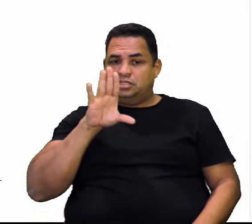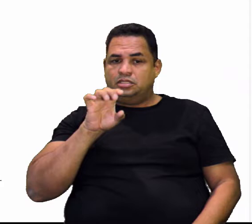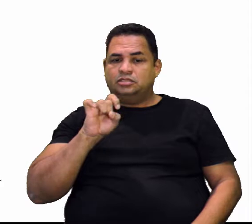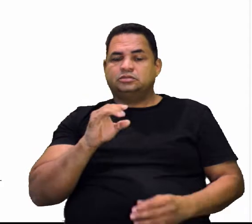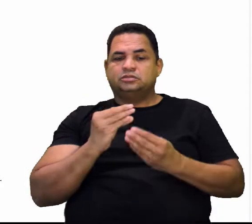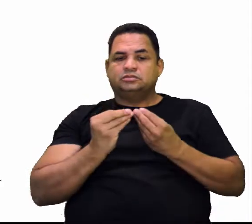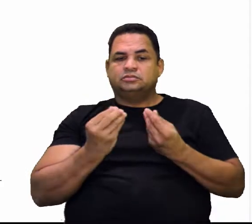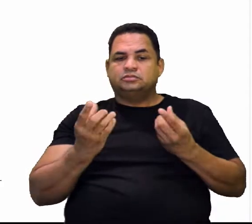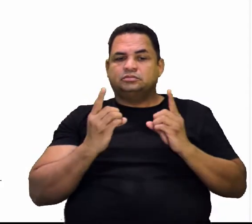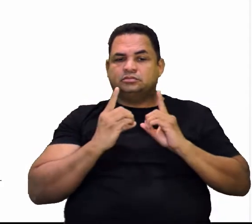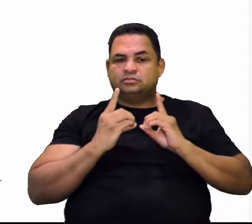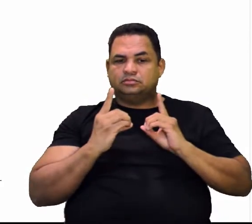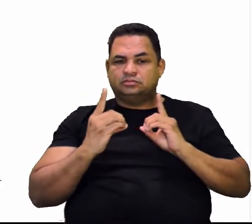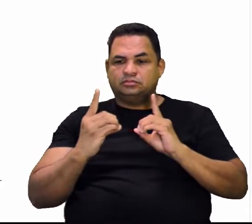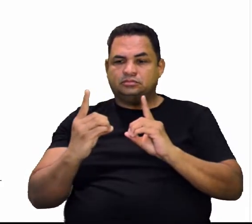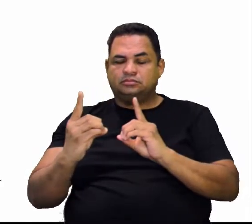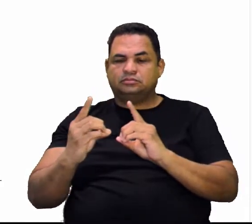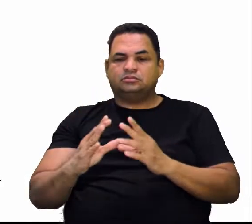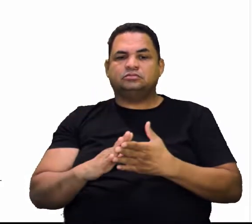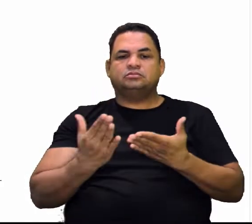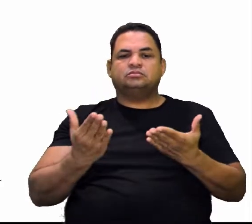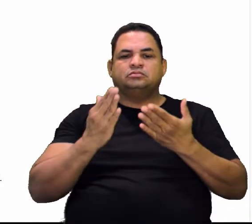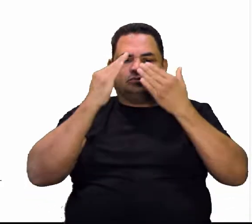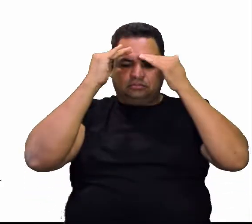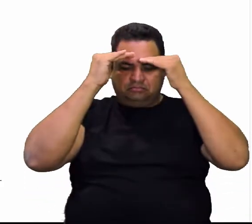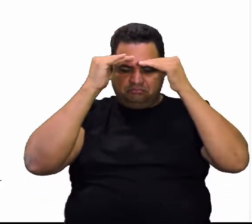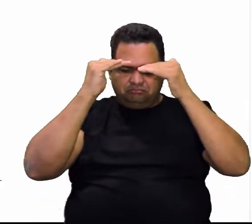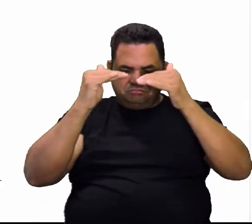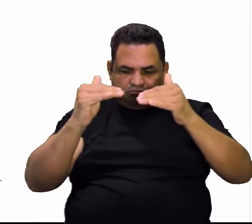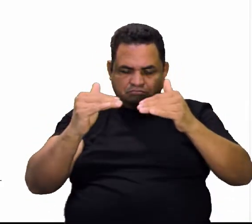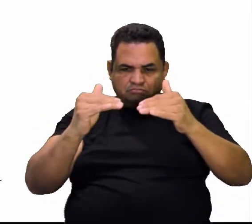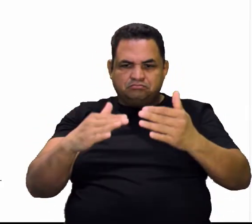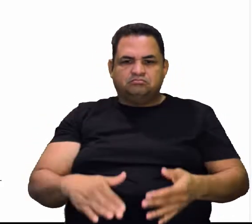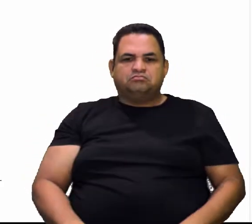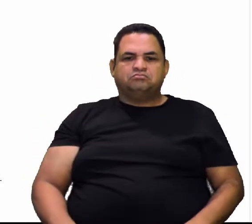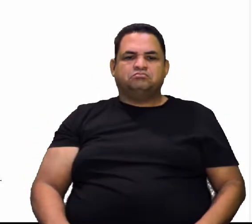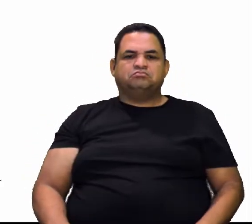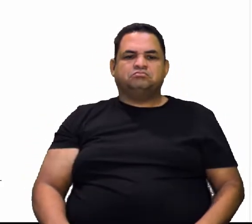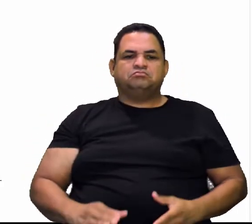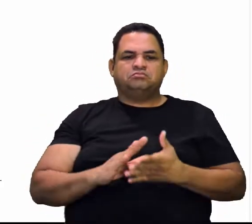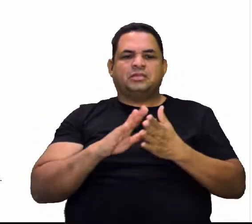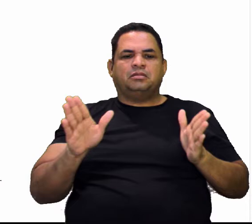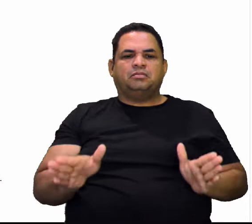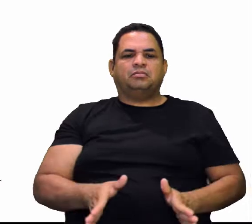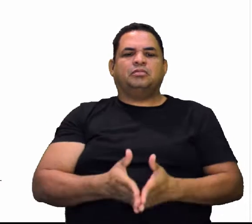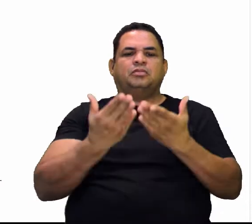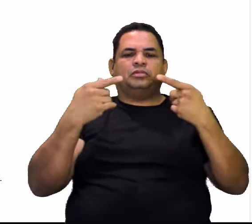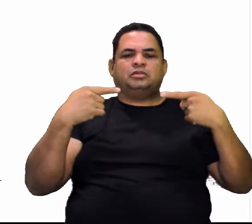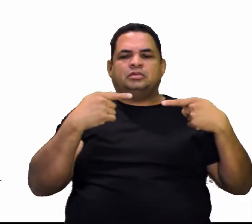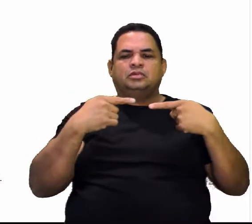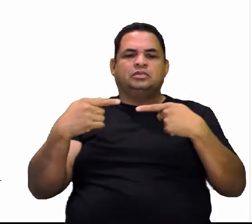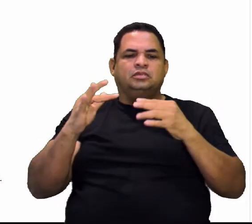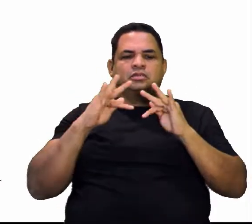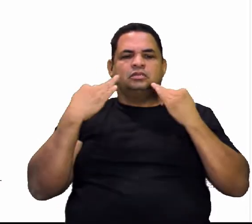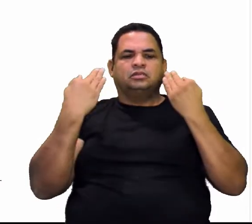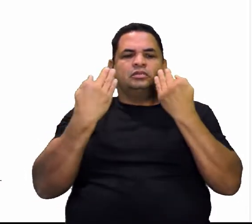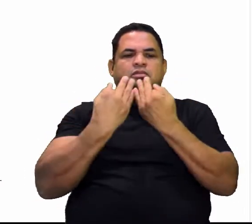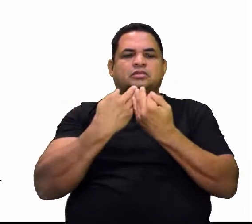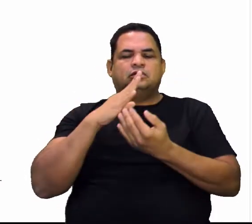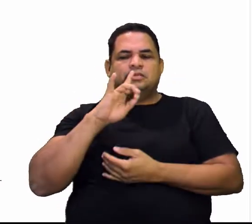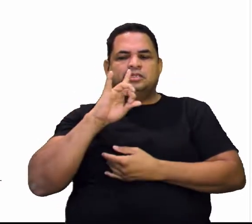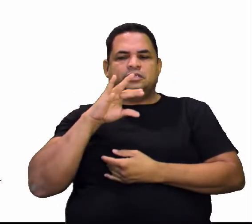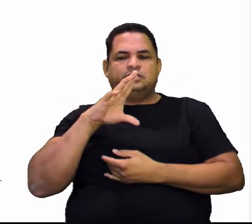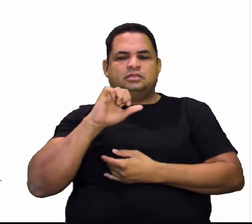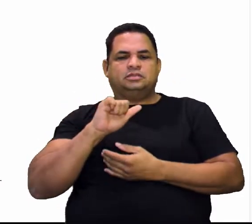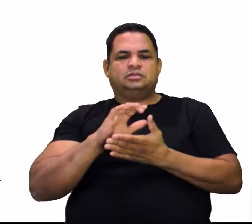clientes, olha aí, os clientes são os que obedecem. Eram pessoas pobres, ligadas às famílias